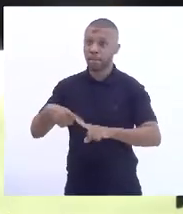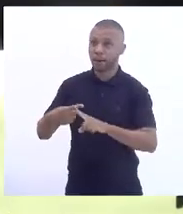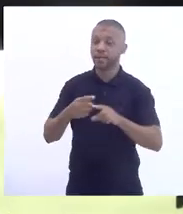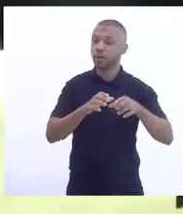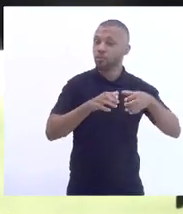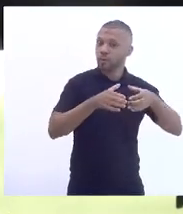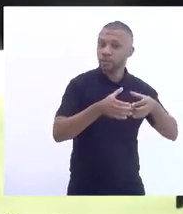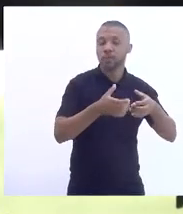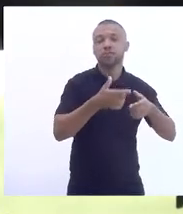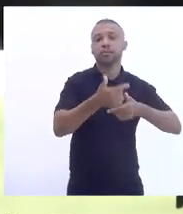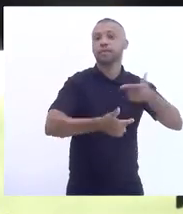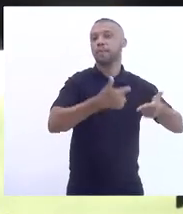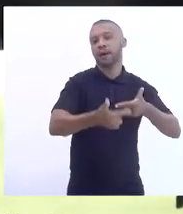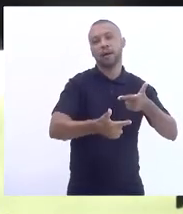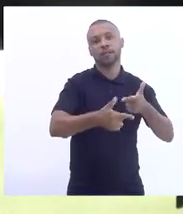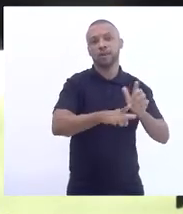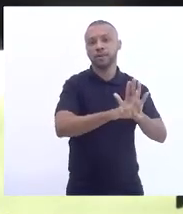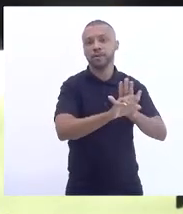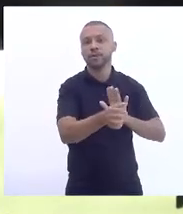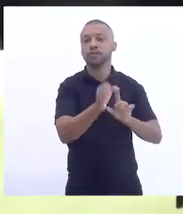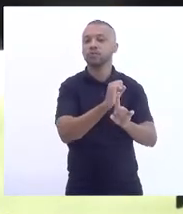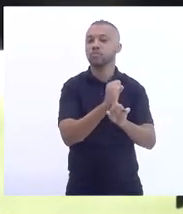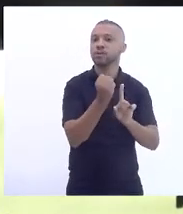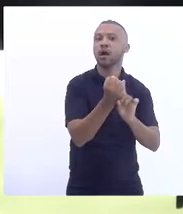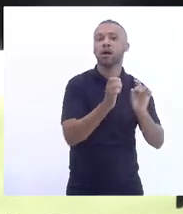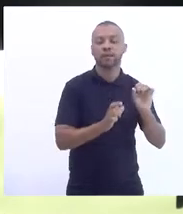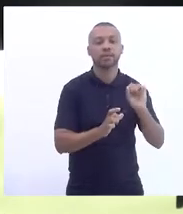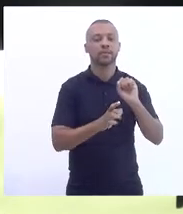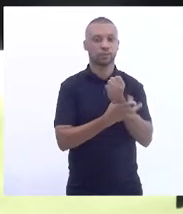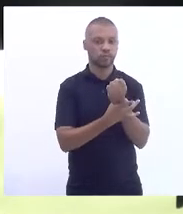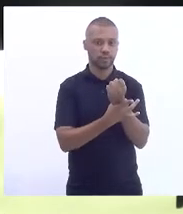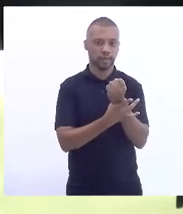trabalho legislação social e Seguridade Social